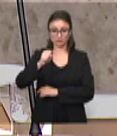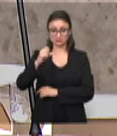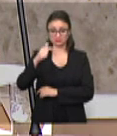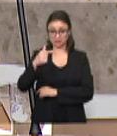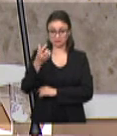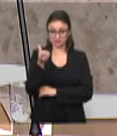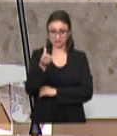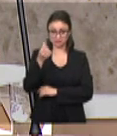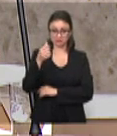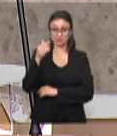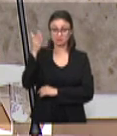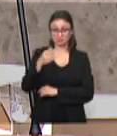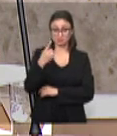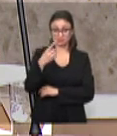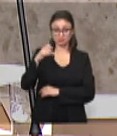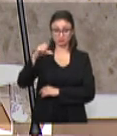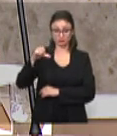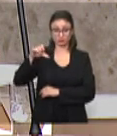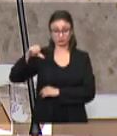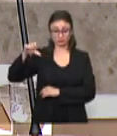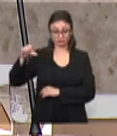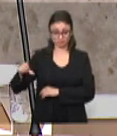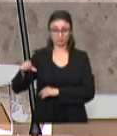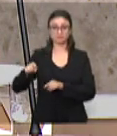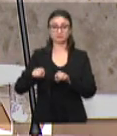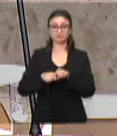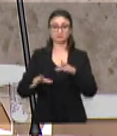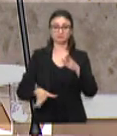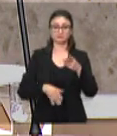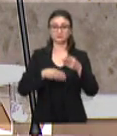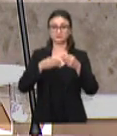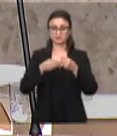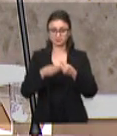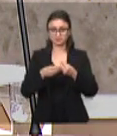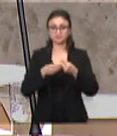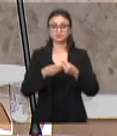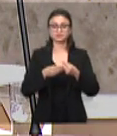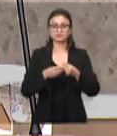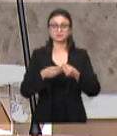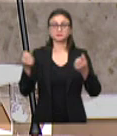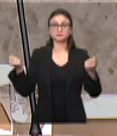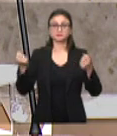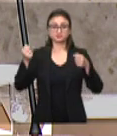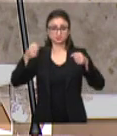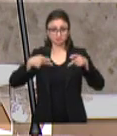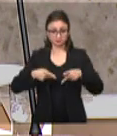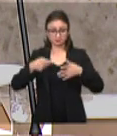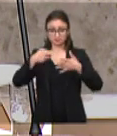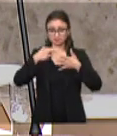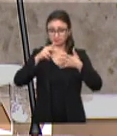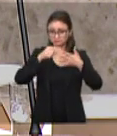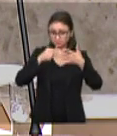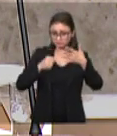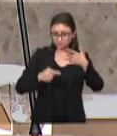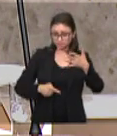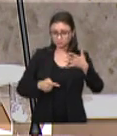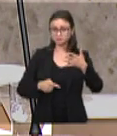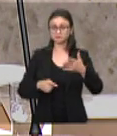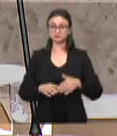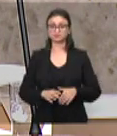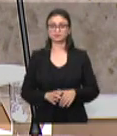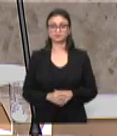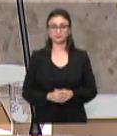9.876, de 1999, e implementaram os requisitos para aposentadoria na vigência do